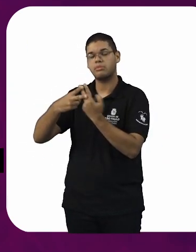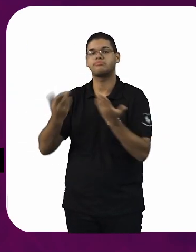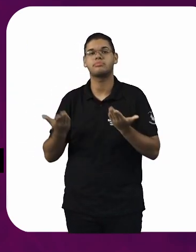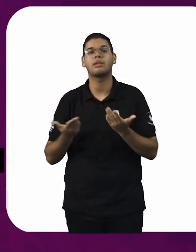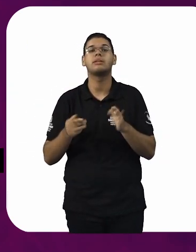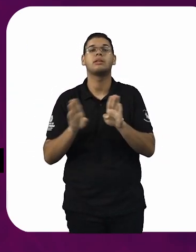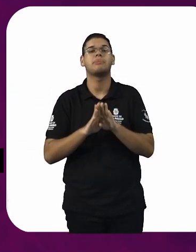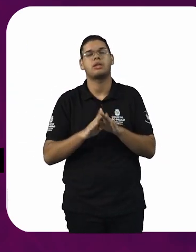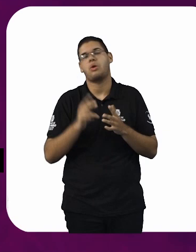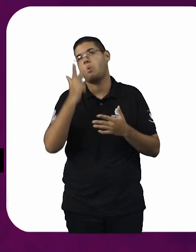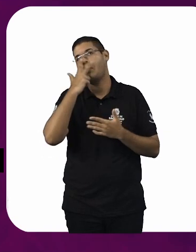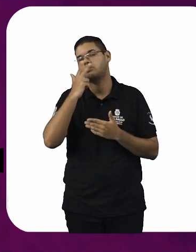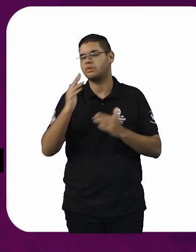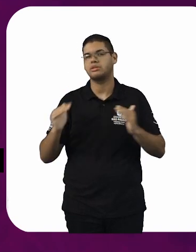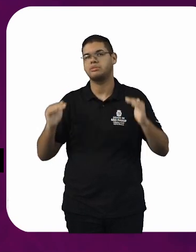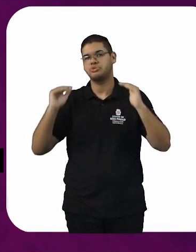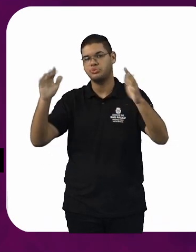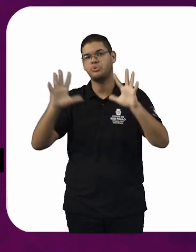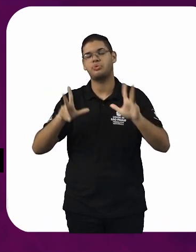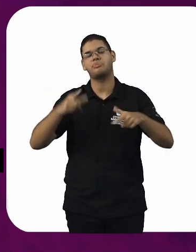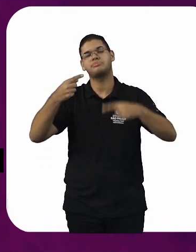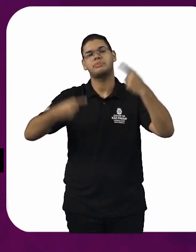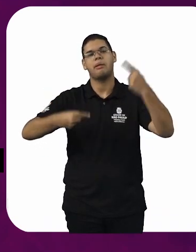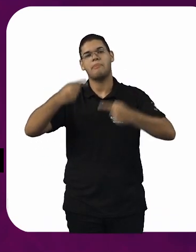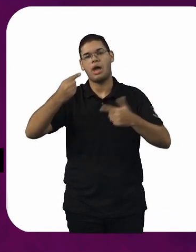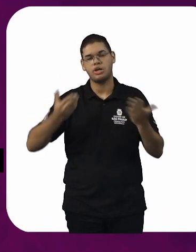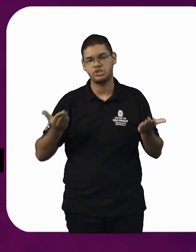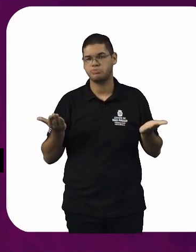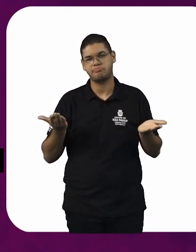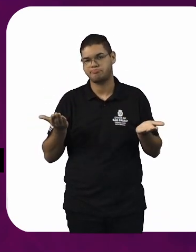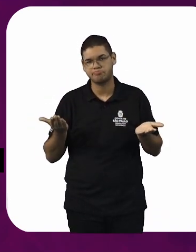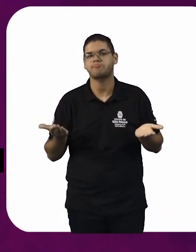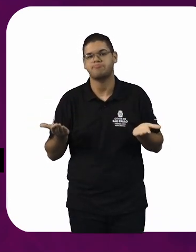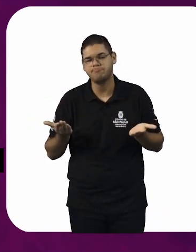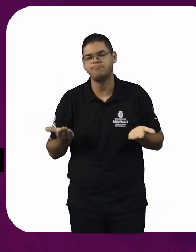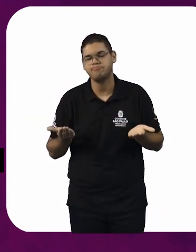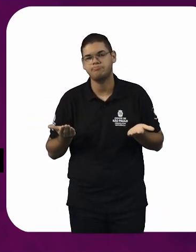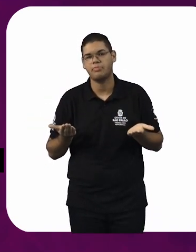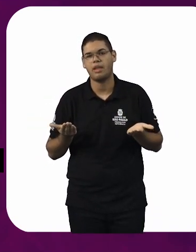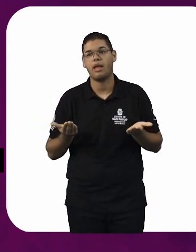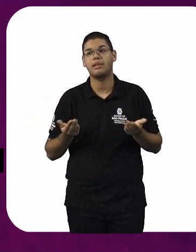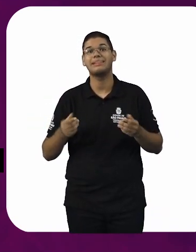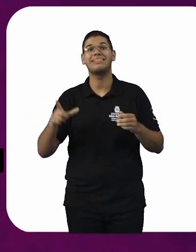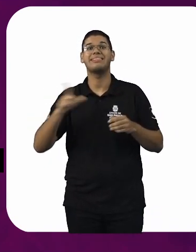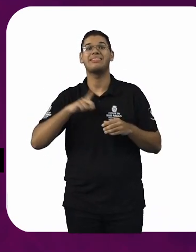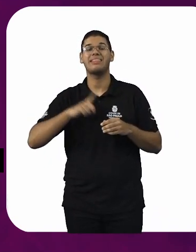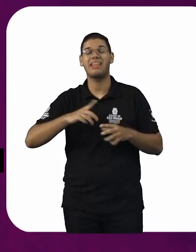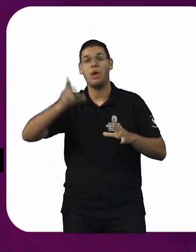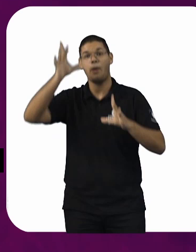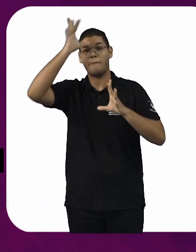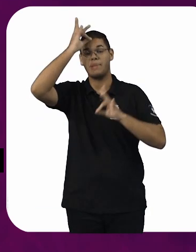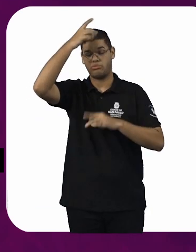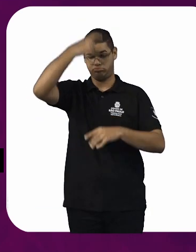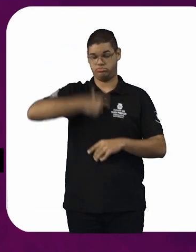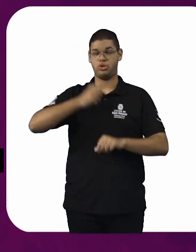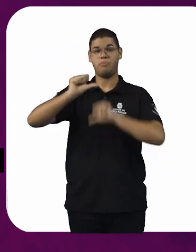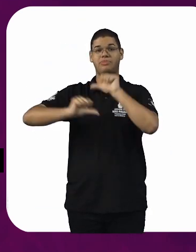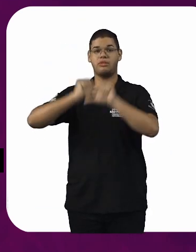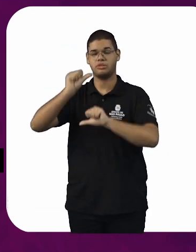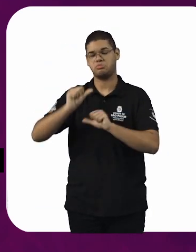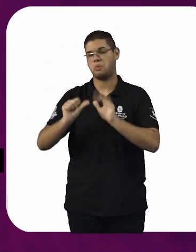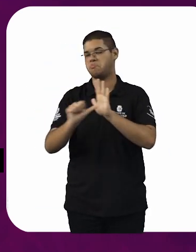debate, o caráter pedagógico é o primeiro passo, e é o mais importante para que a gente